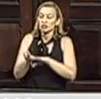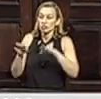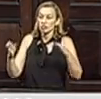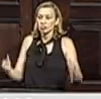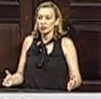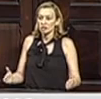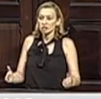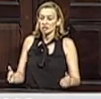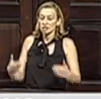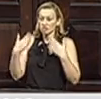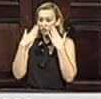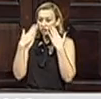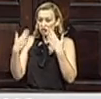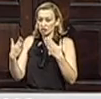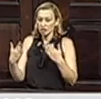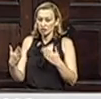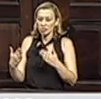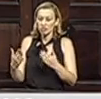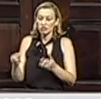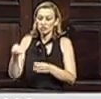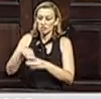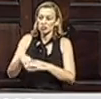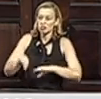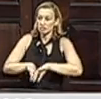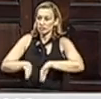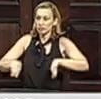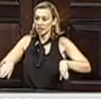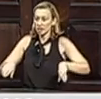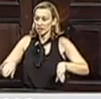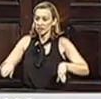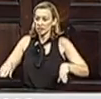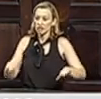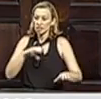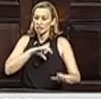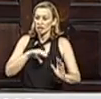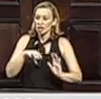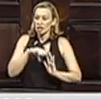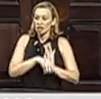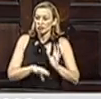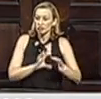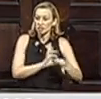de destaque, em votação separada, aprovação a emenda 105.